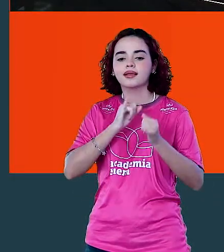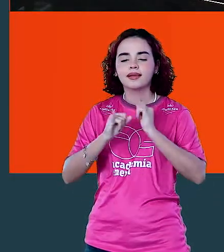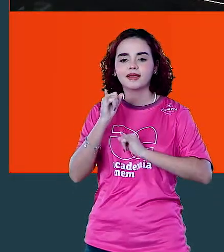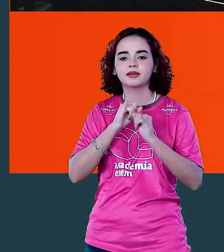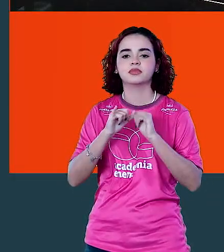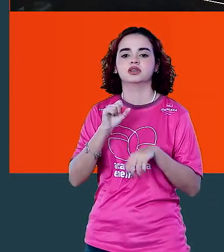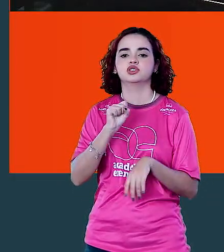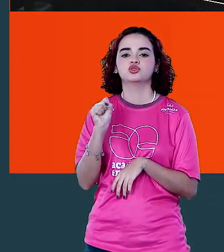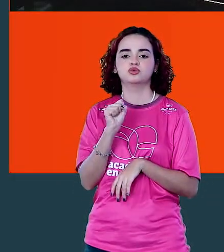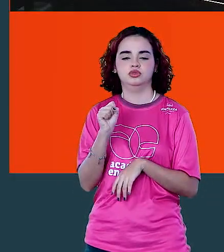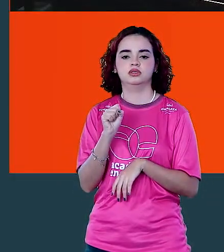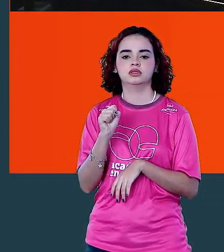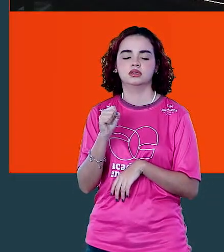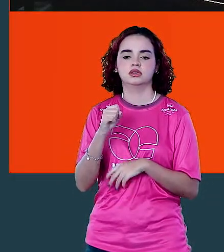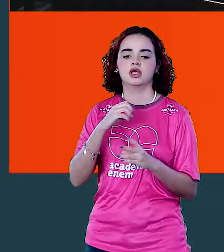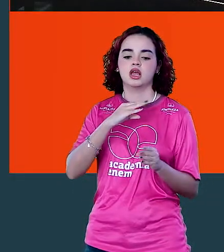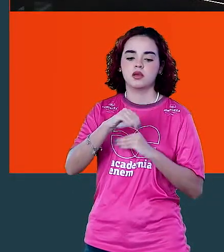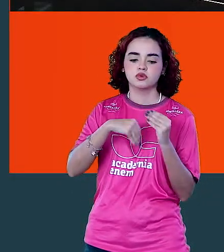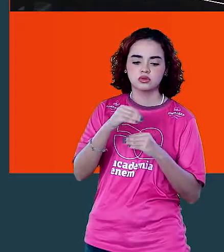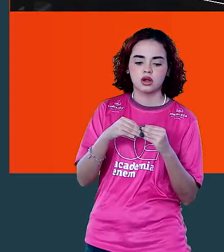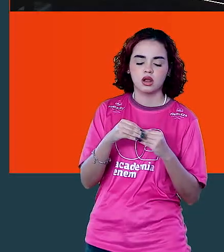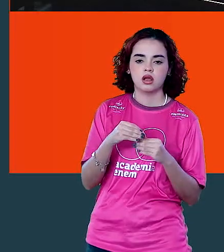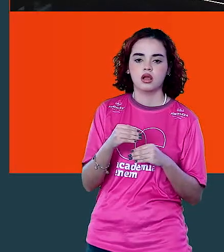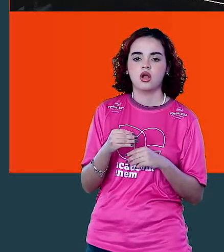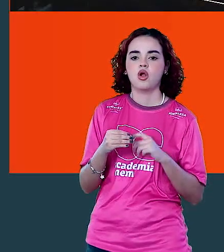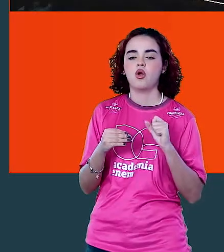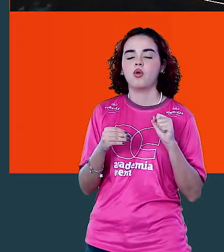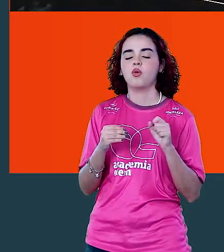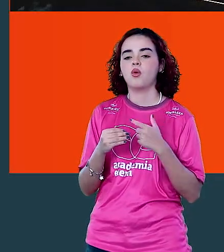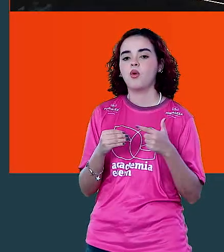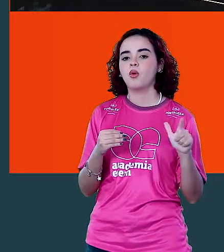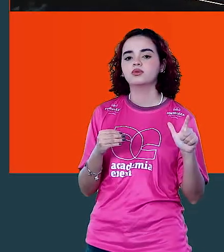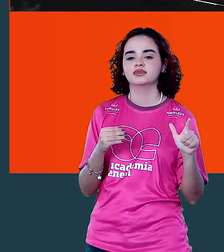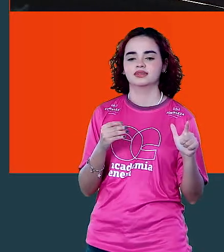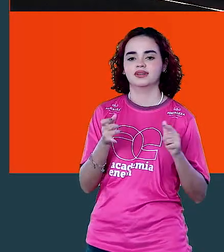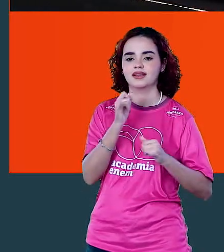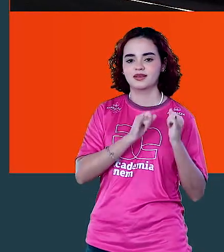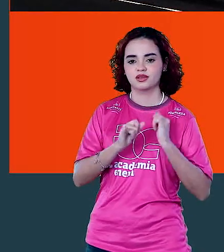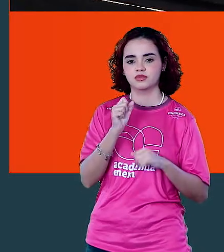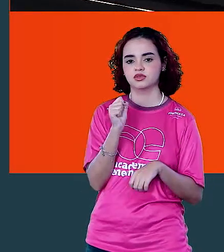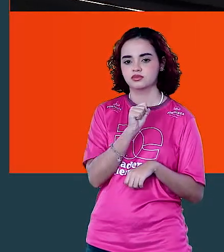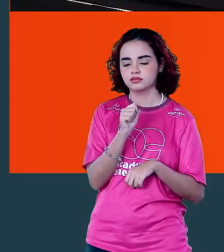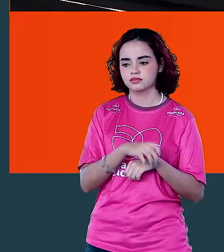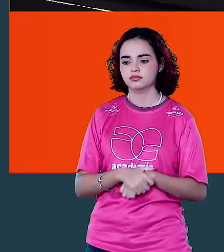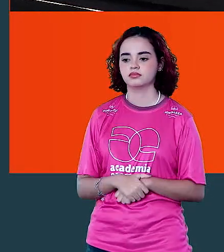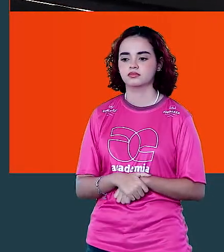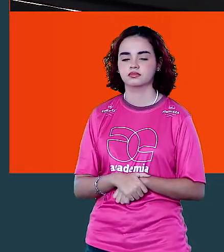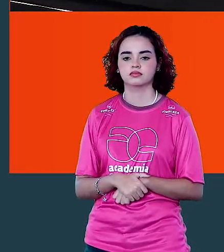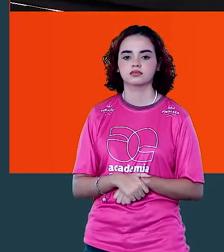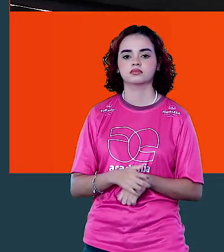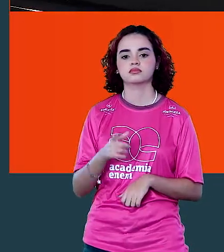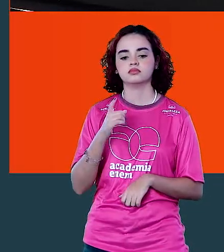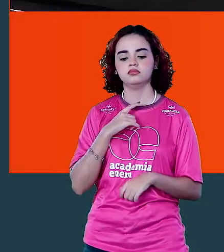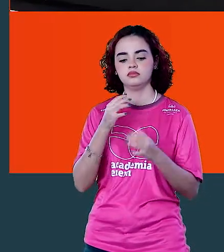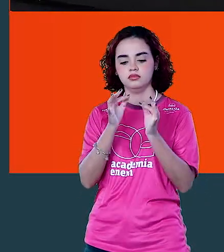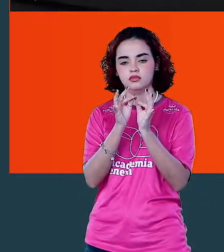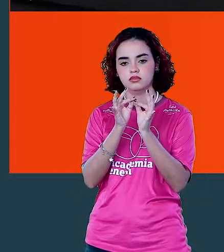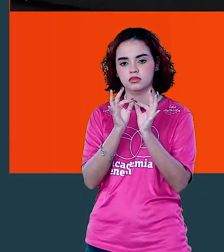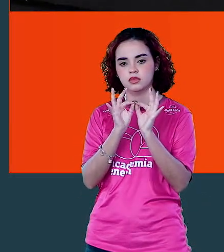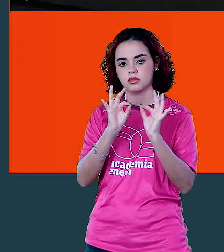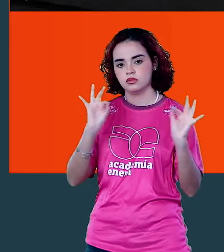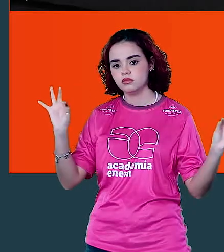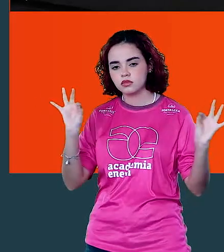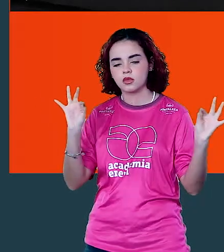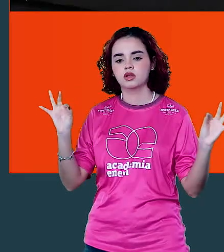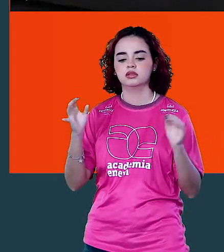outra? Aí vem uma... Opa, soltaram a resposta aí, perfeito. Aí vem uma frase na química, uma máxima que a